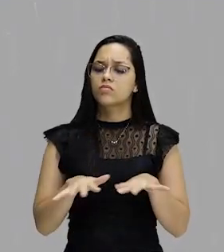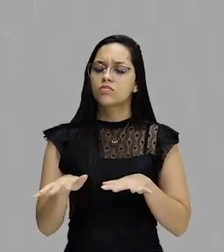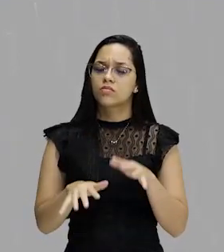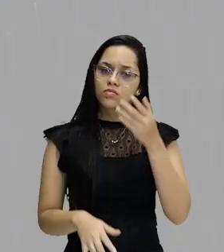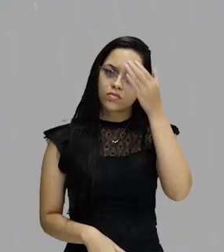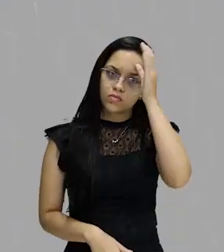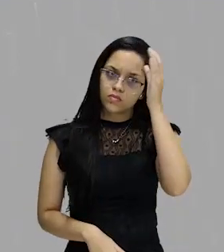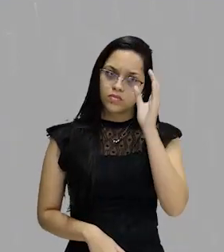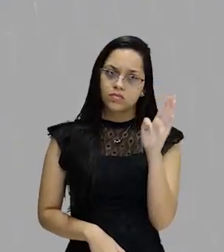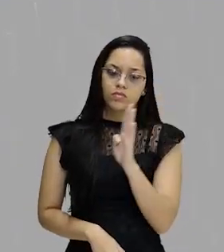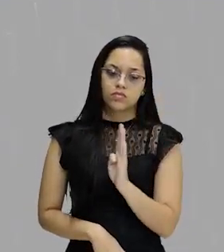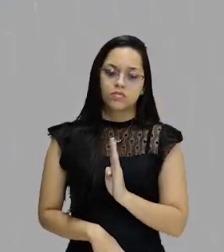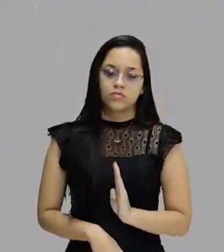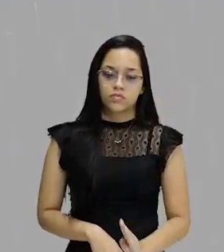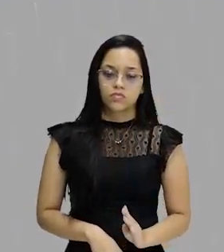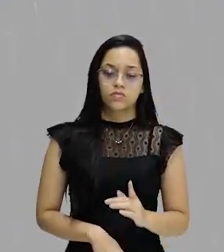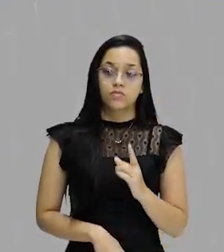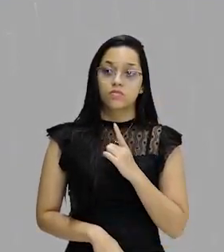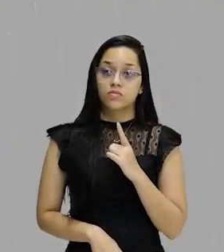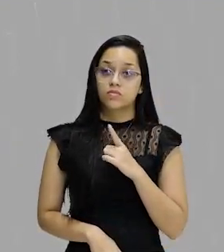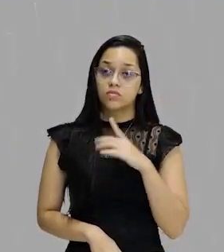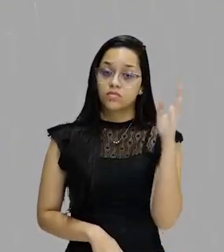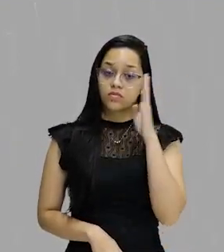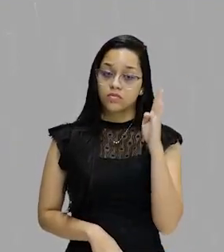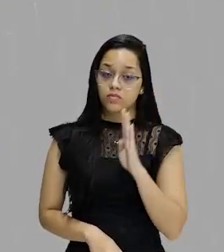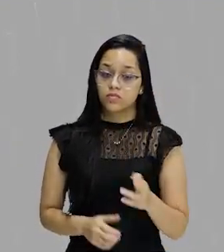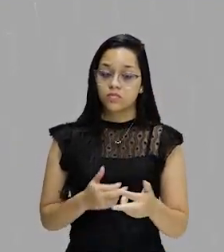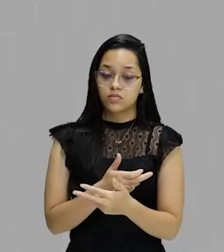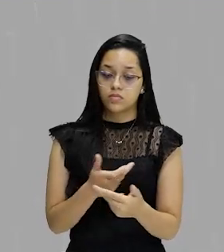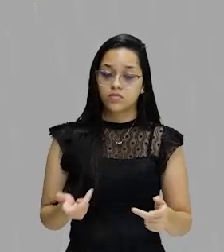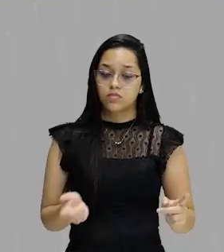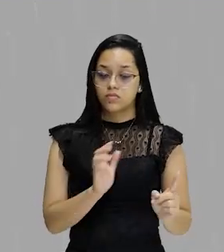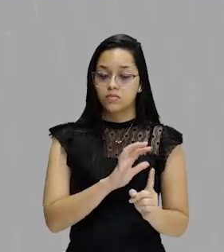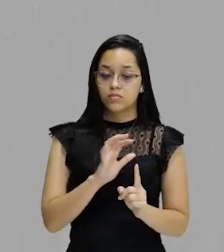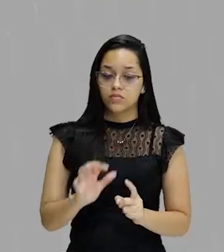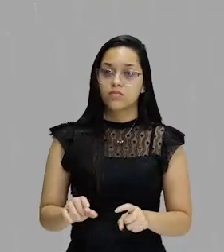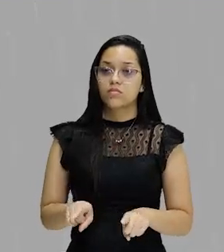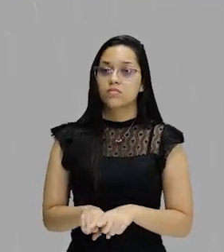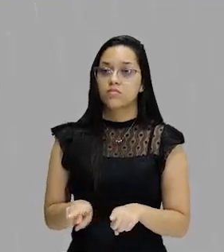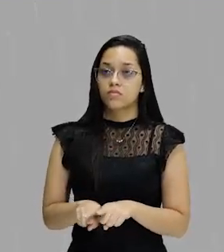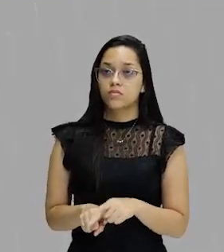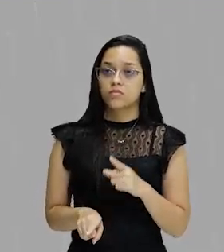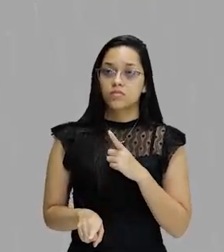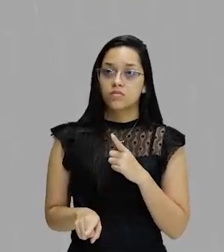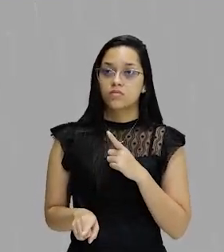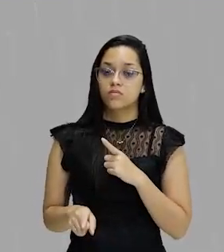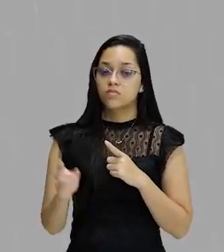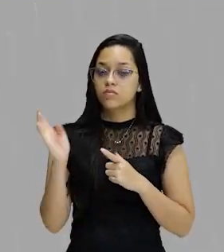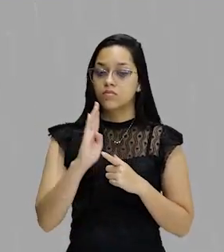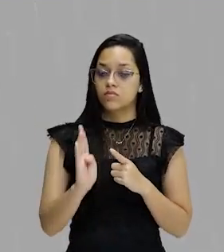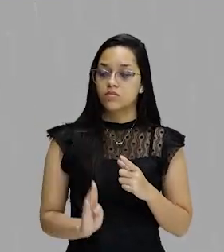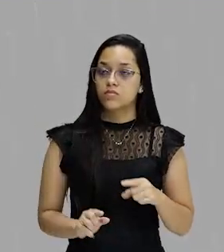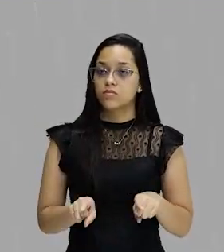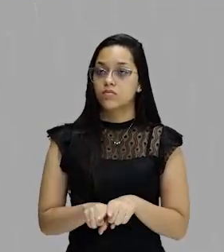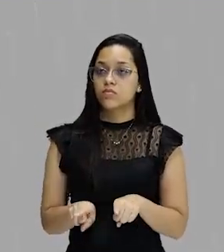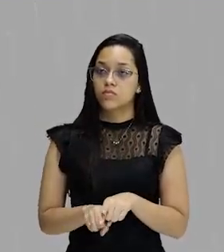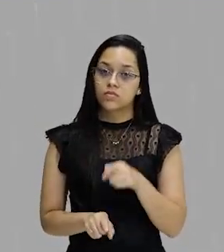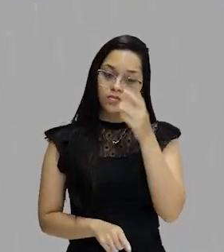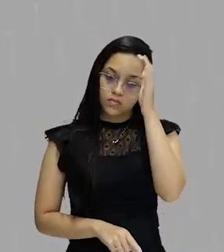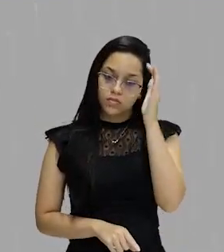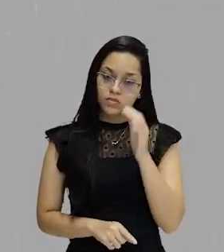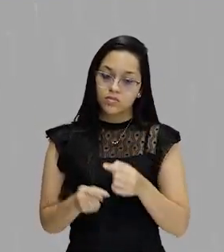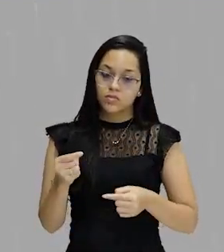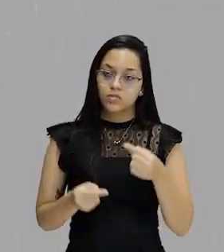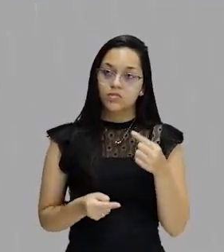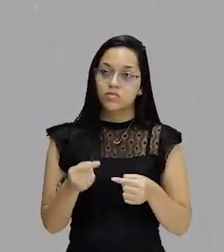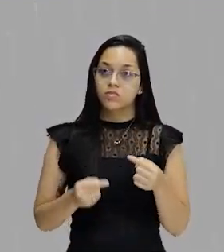nacional. Uma cultura nacional, apesar de influências estrangeiras, mas está se buscando uma cultura nacional e uma cultura que está